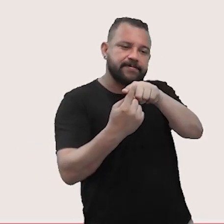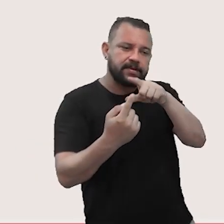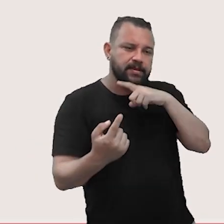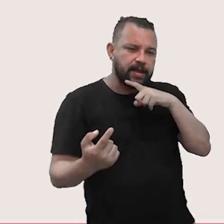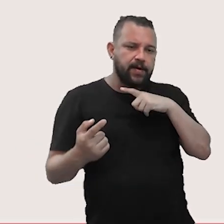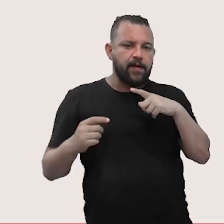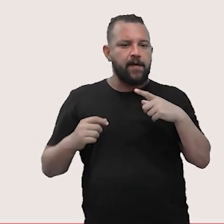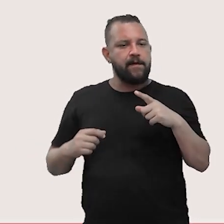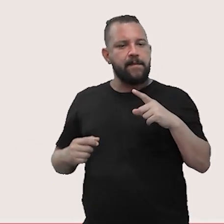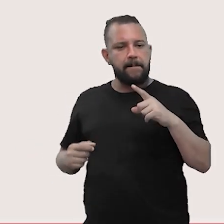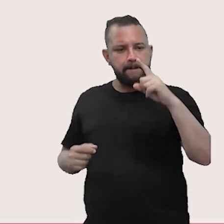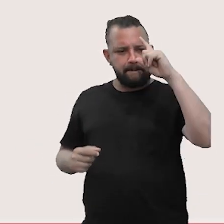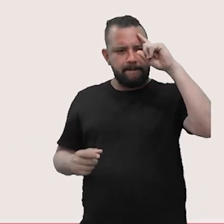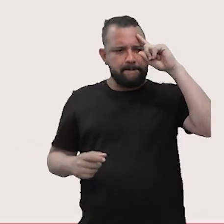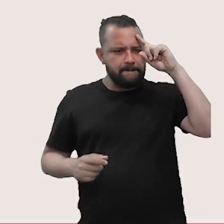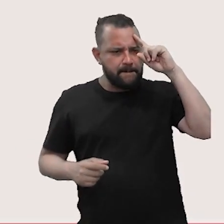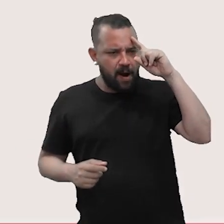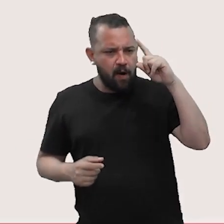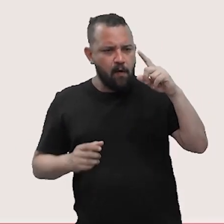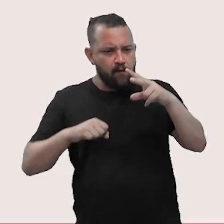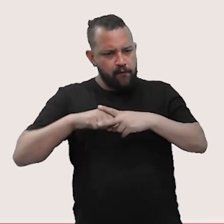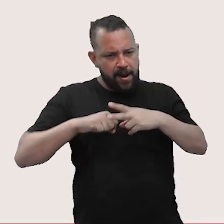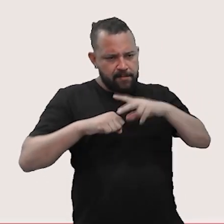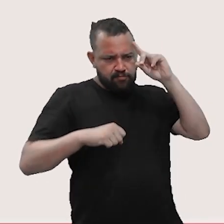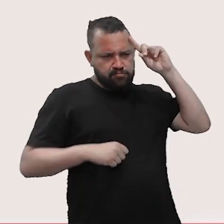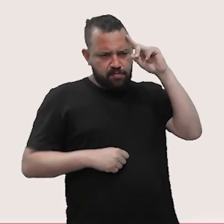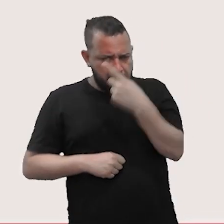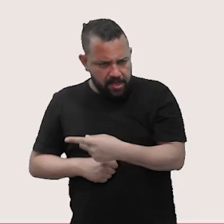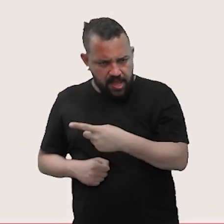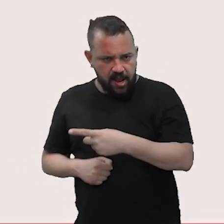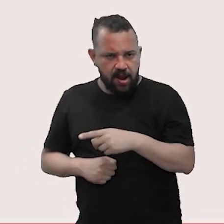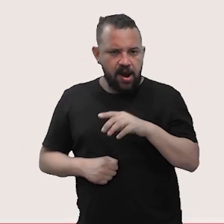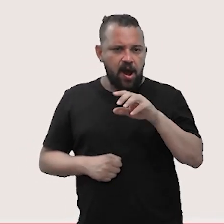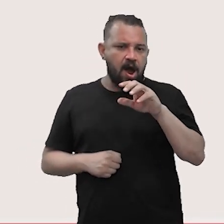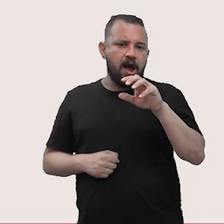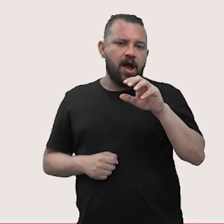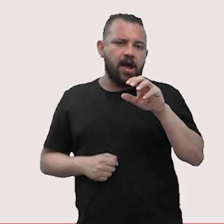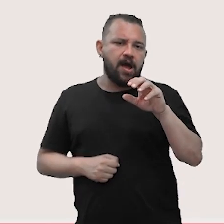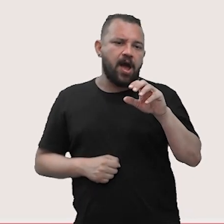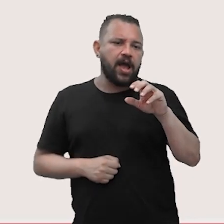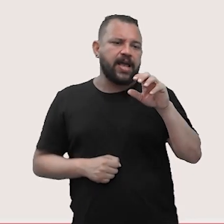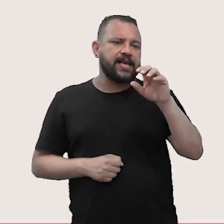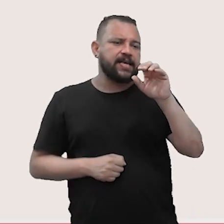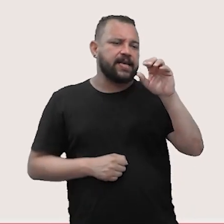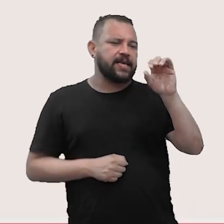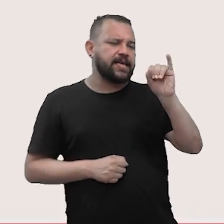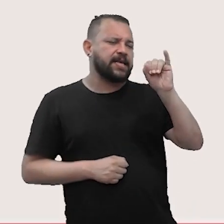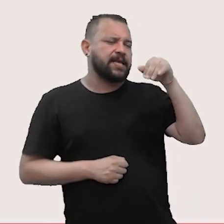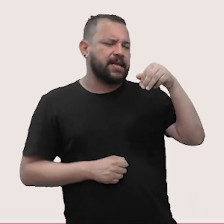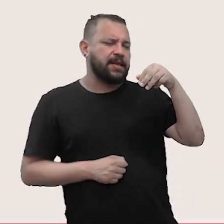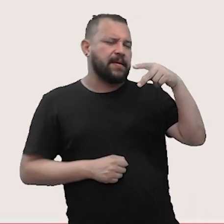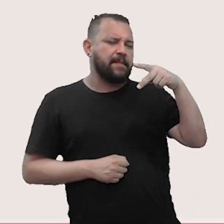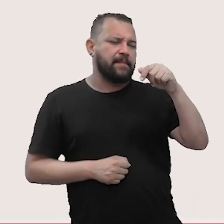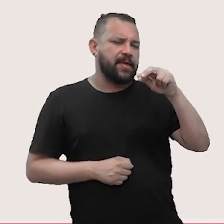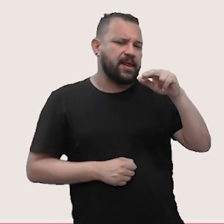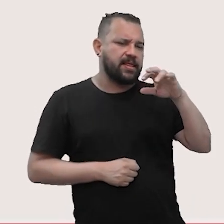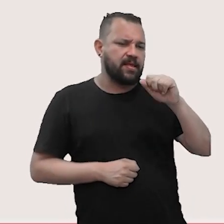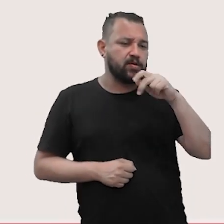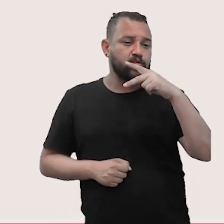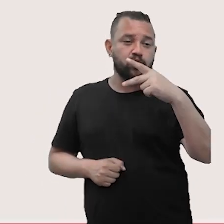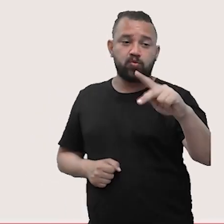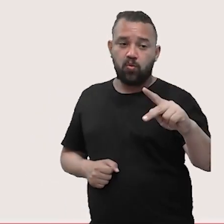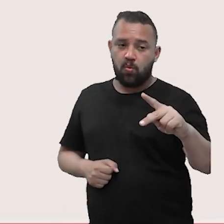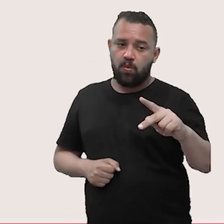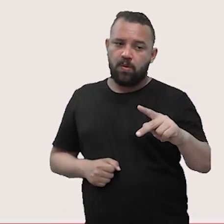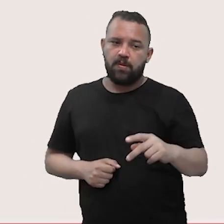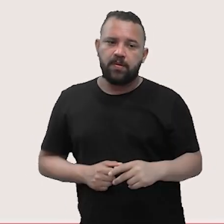Você percebe aqui quando ele diz adote, o verbo no imperativo. Não é? Sua casa, a casa do